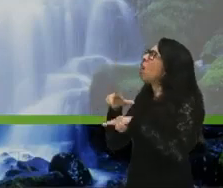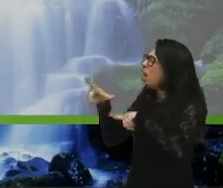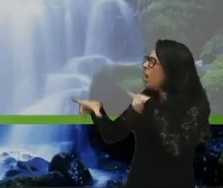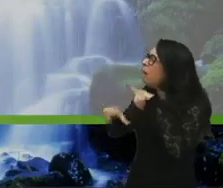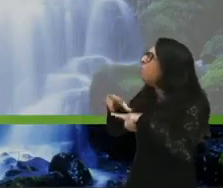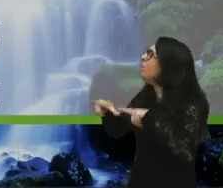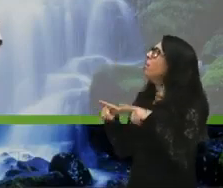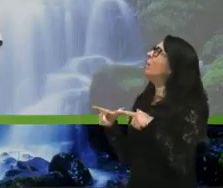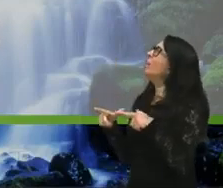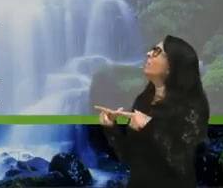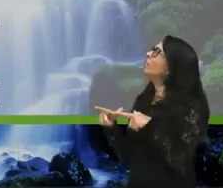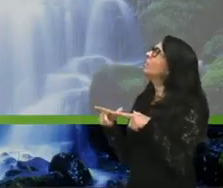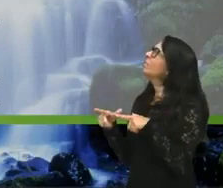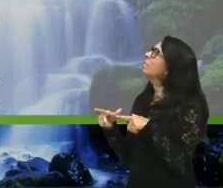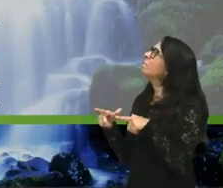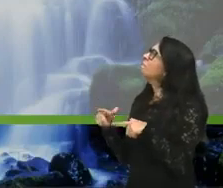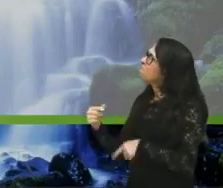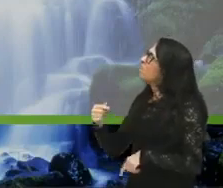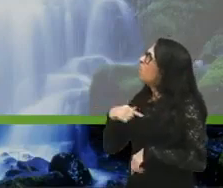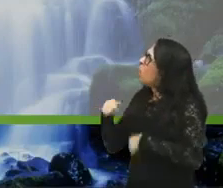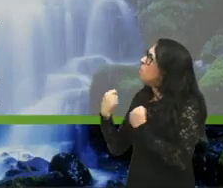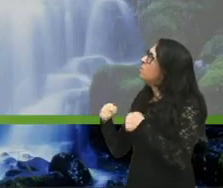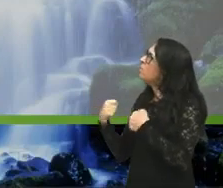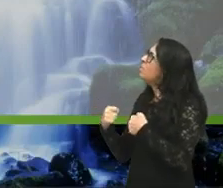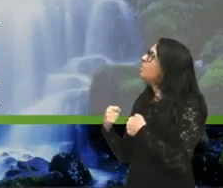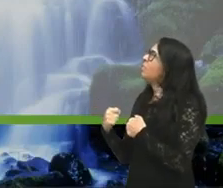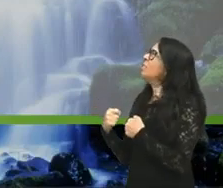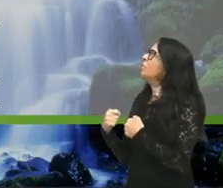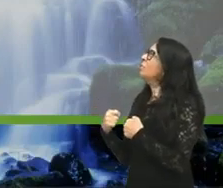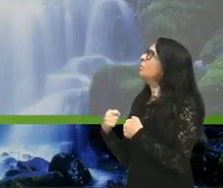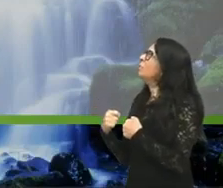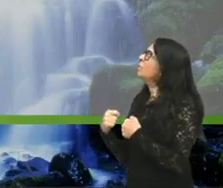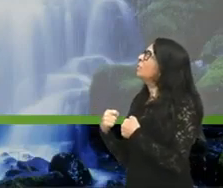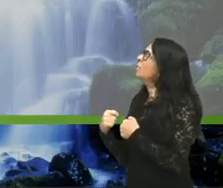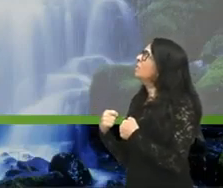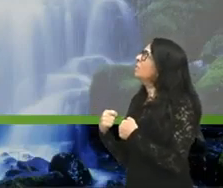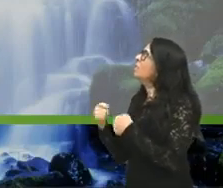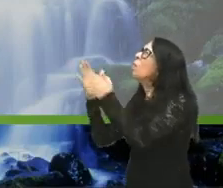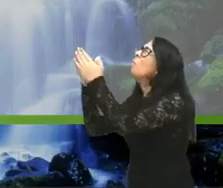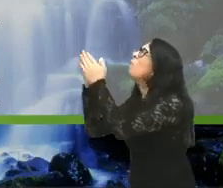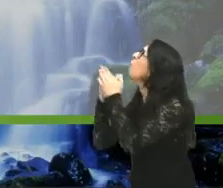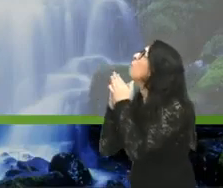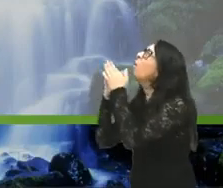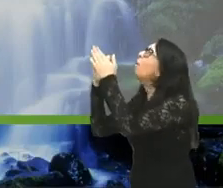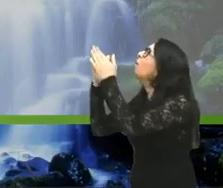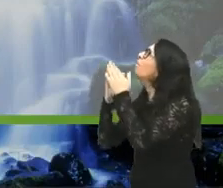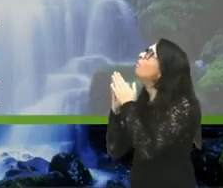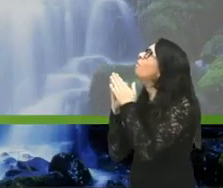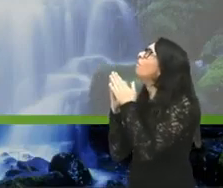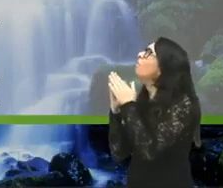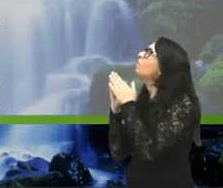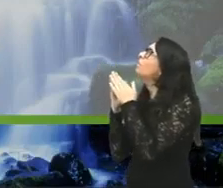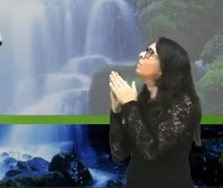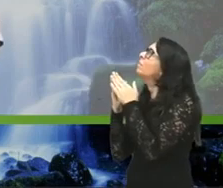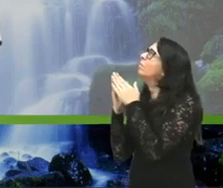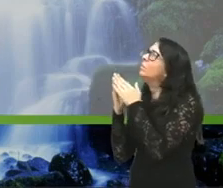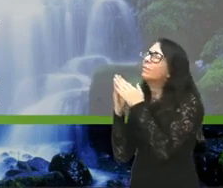Essas pessoas oram não motivadas pelo Espírito Santo,